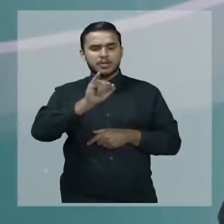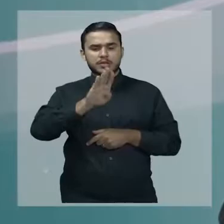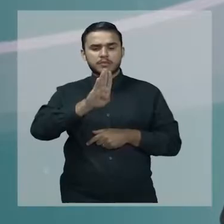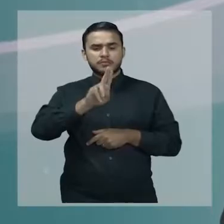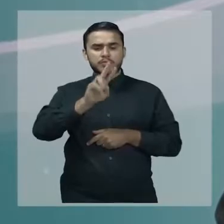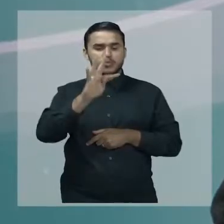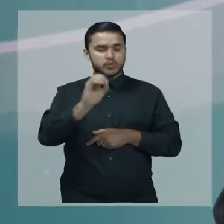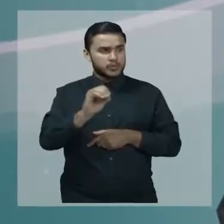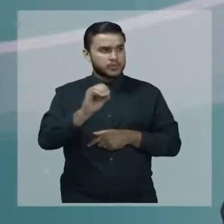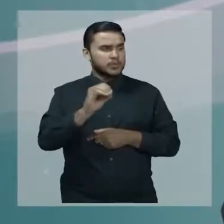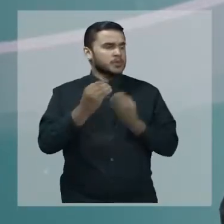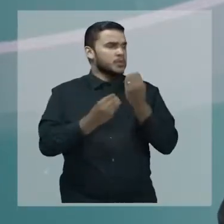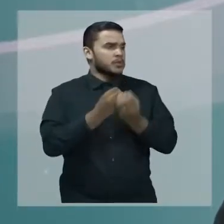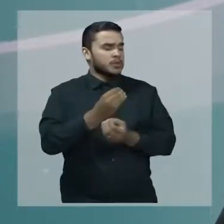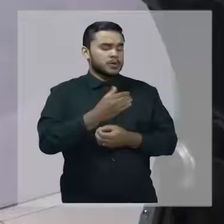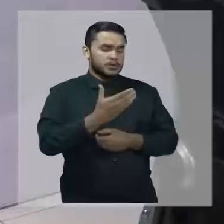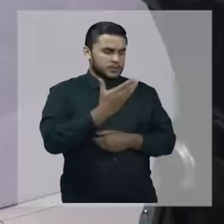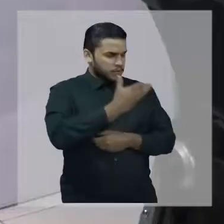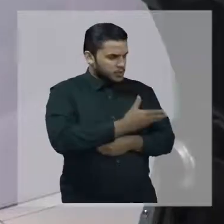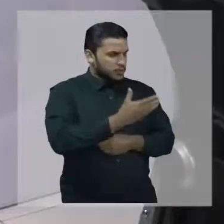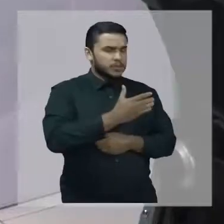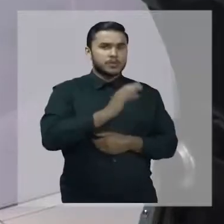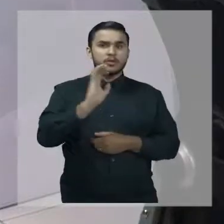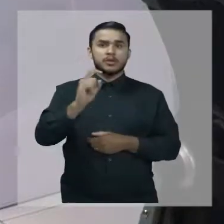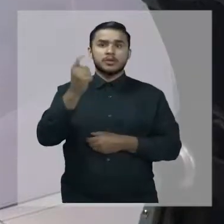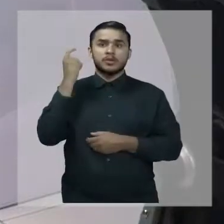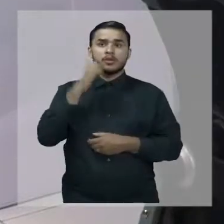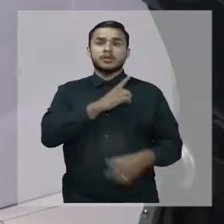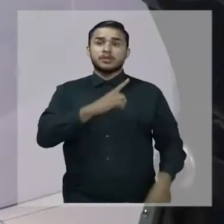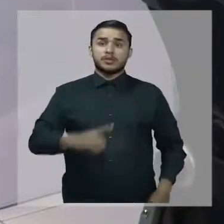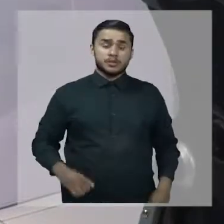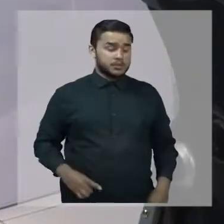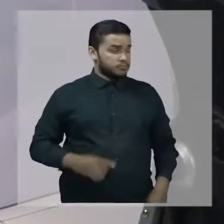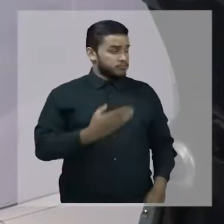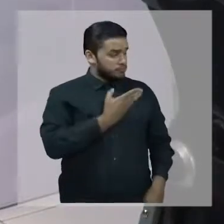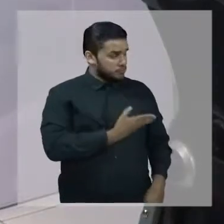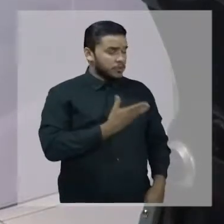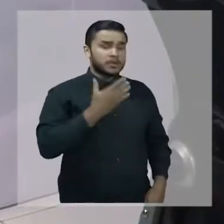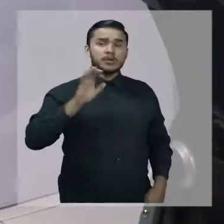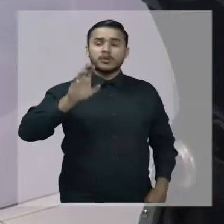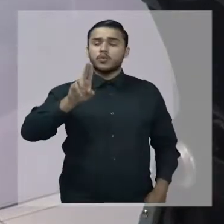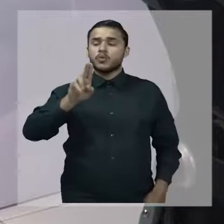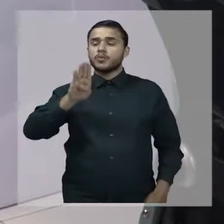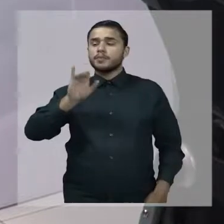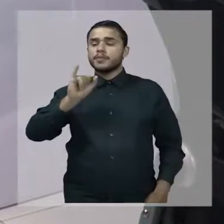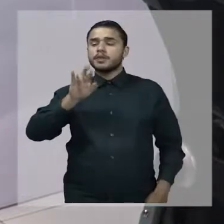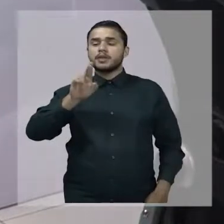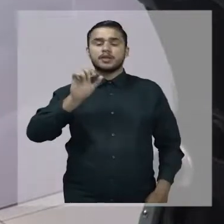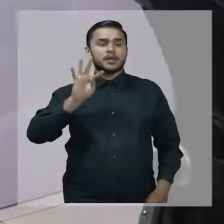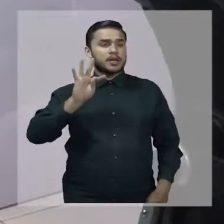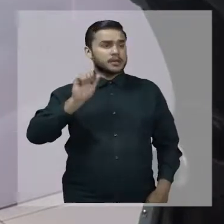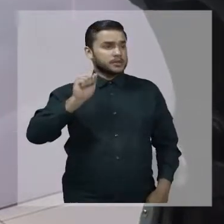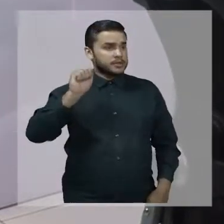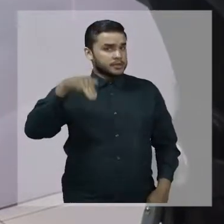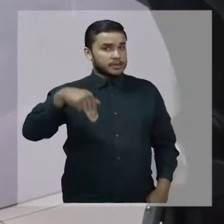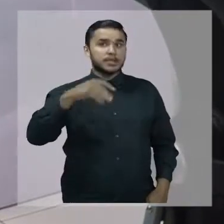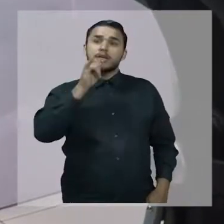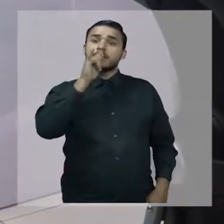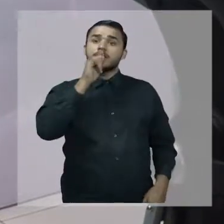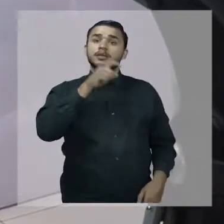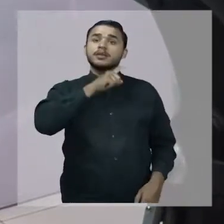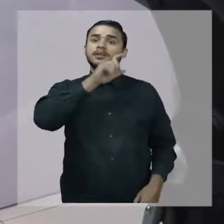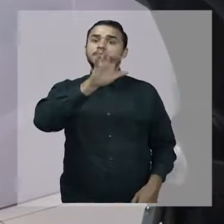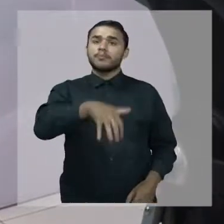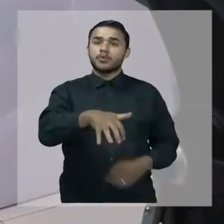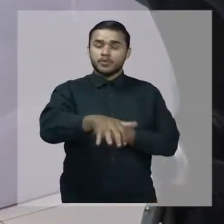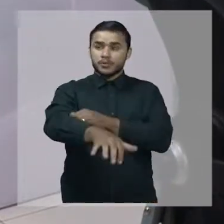aqui pelo nosso constituinte, o deputado ex-deputado Biratã, nós temos o seguinte, por exemplo, o imposto